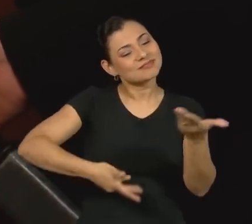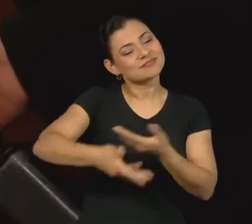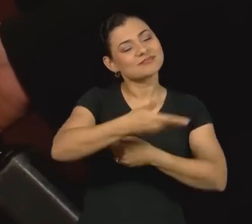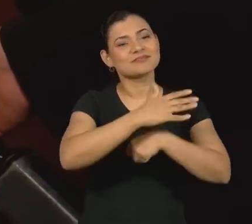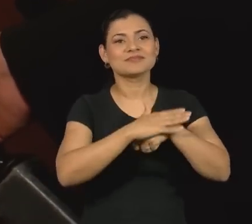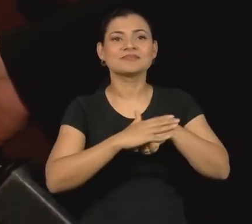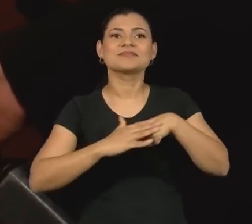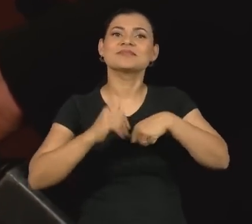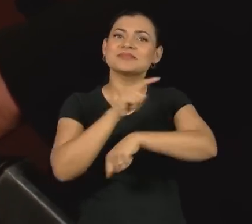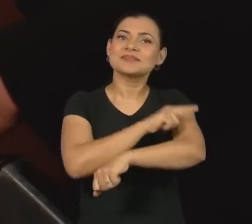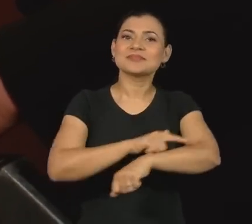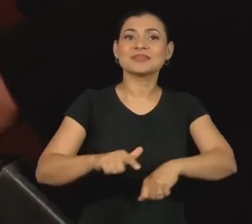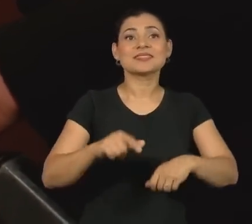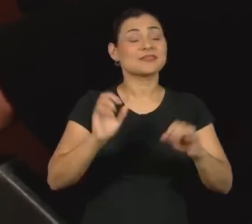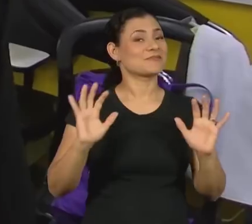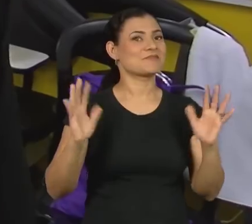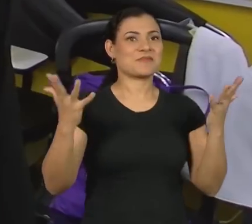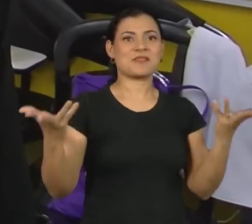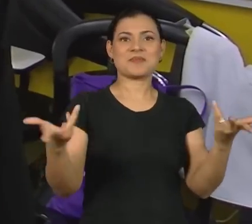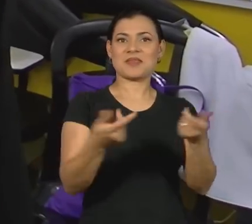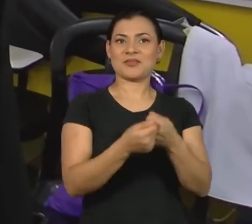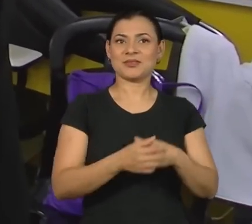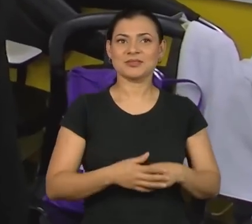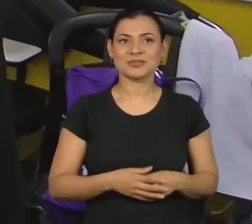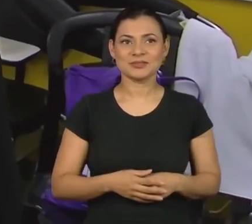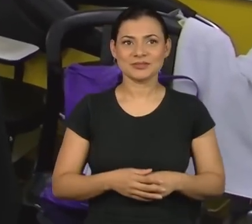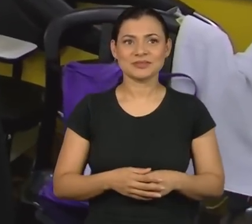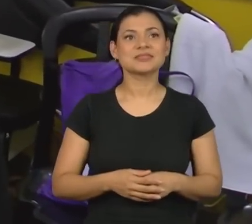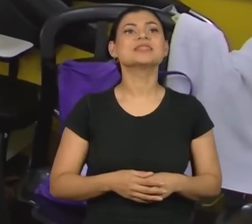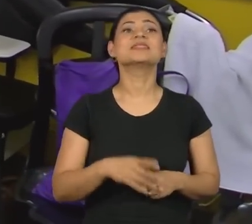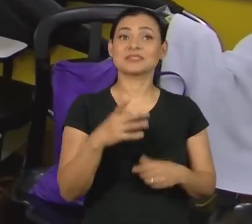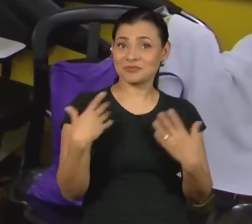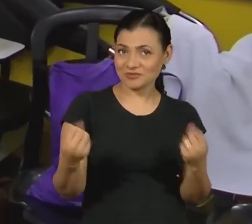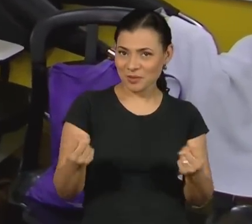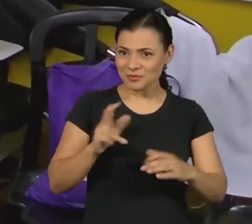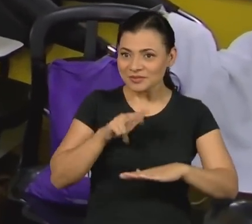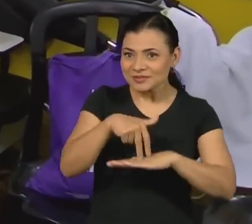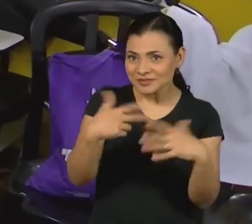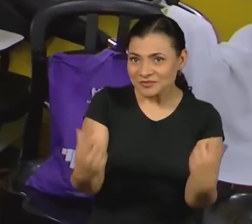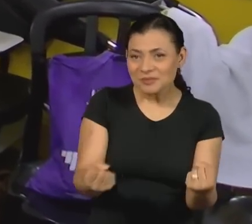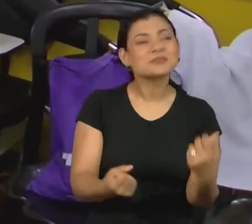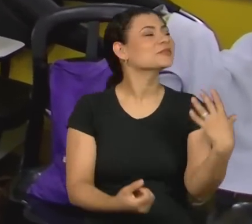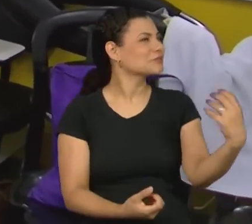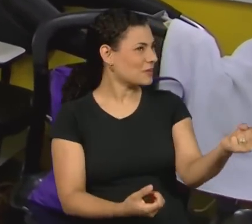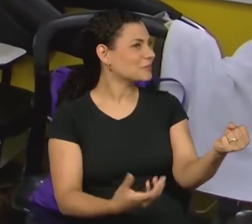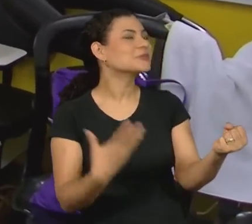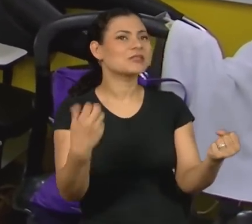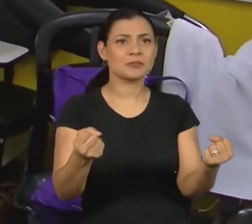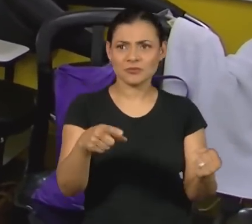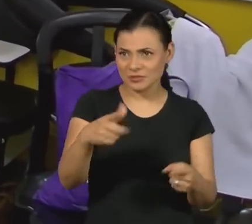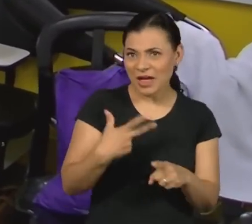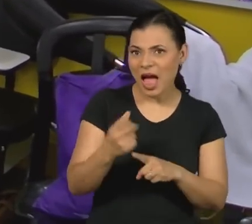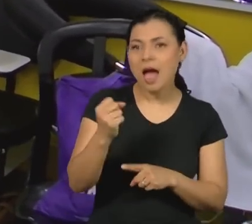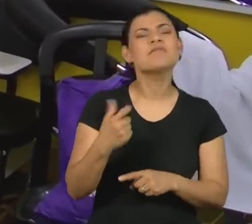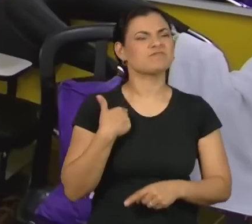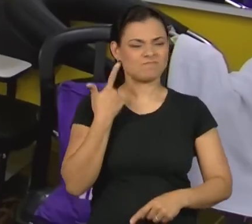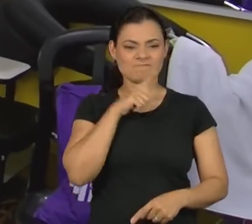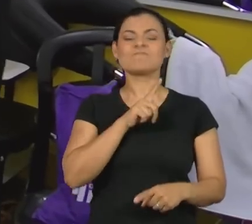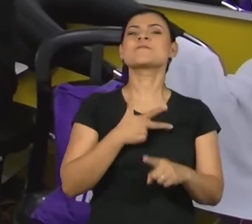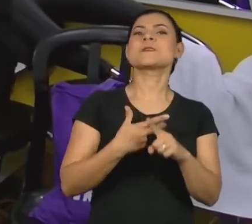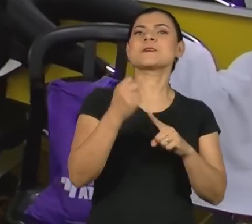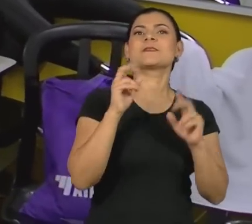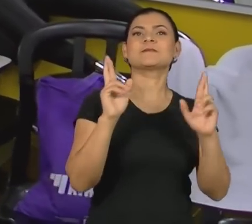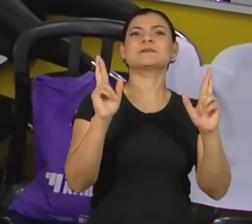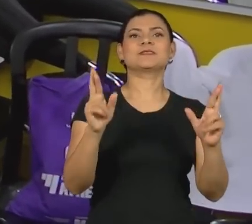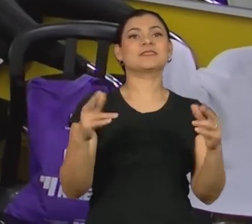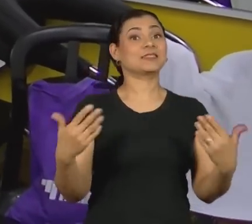E vão dar um show aqui, tenho certeza. Vamos pro palco da vida? Vamos. Brilhar? Brilhar. Veio pra ganhar? Vem pra ganhar. Então